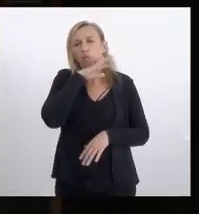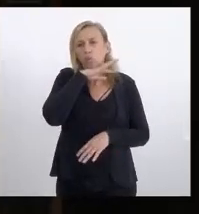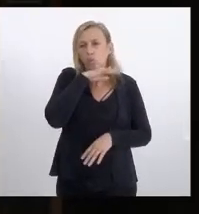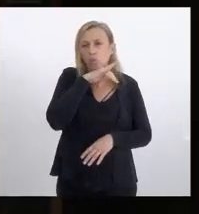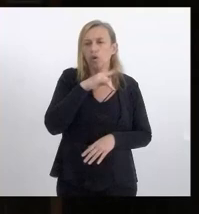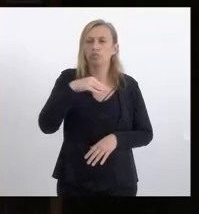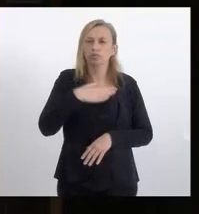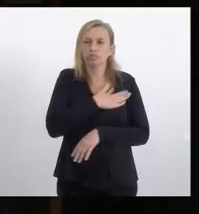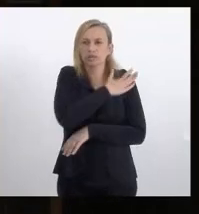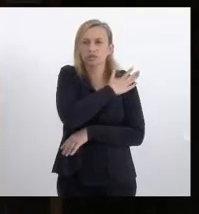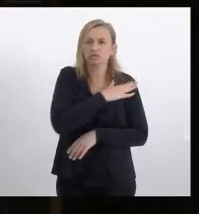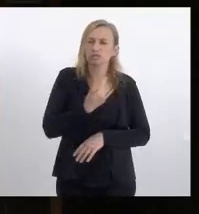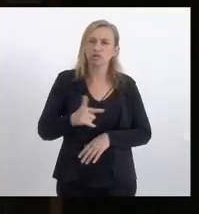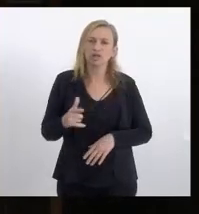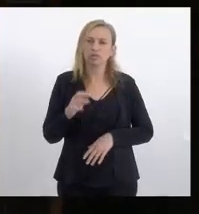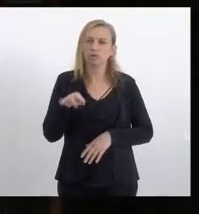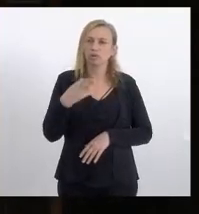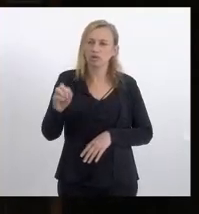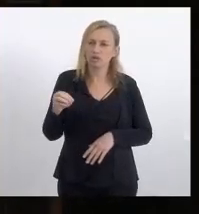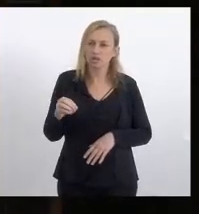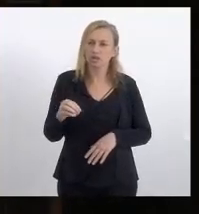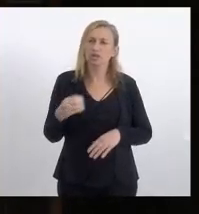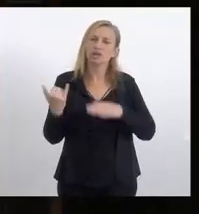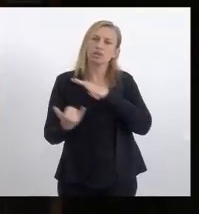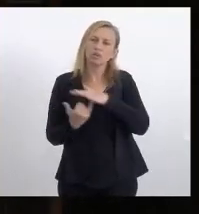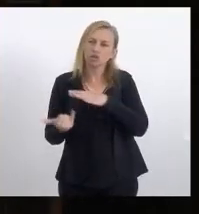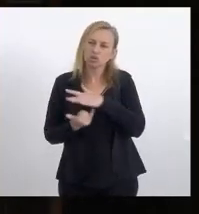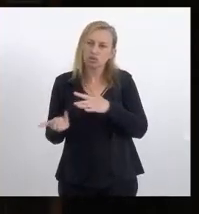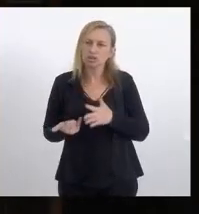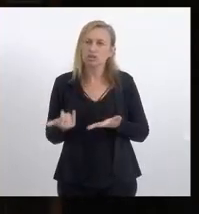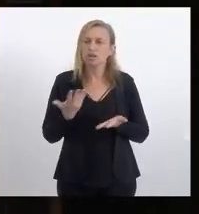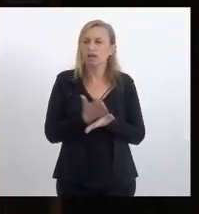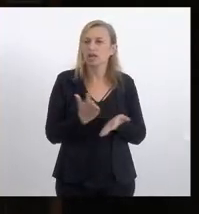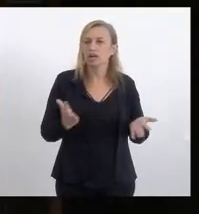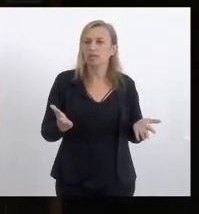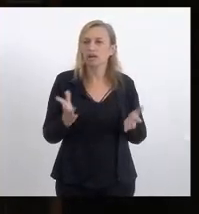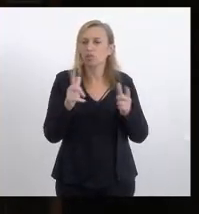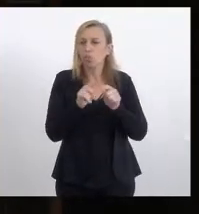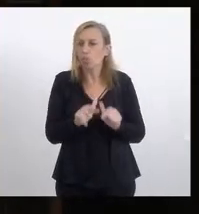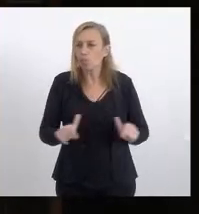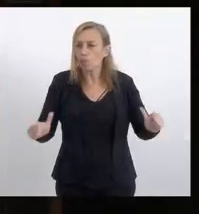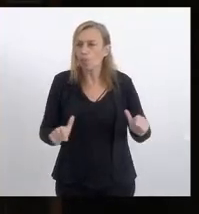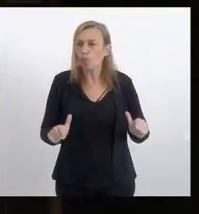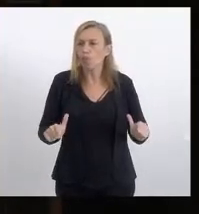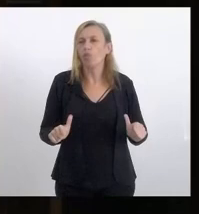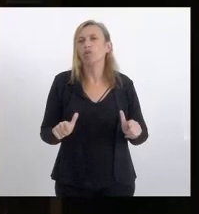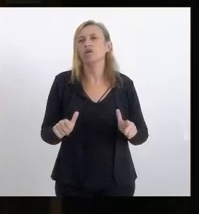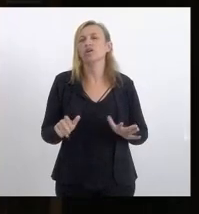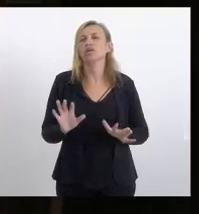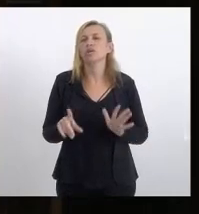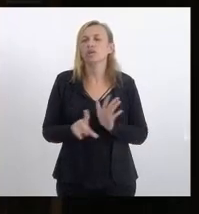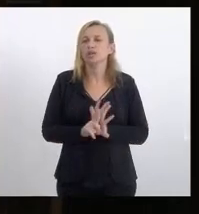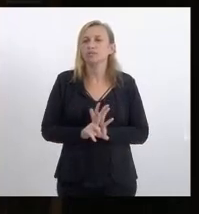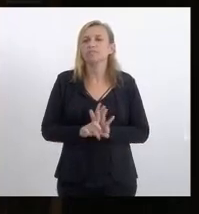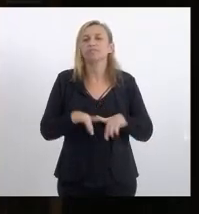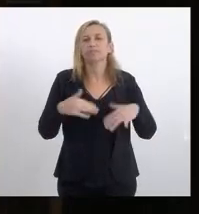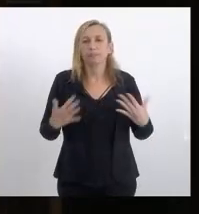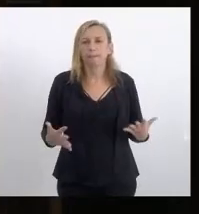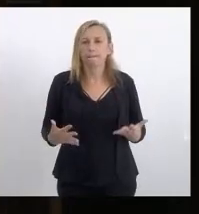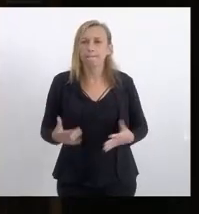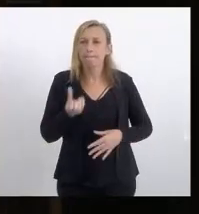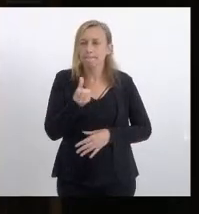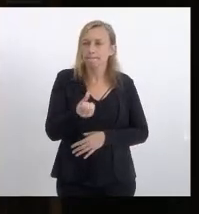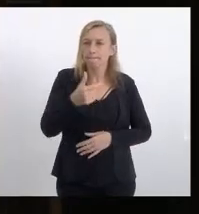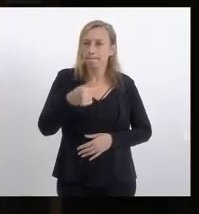funcional não teria uma promoção e para a instituição que acabar esses vazios por uma determinação legal então